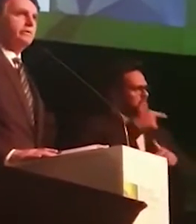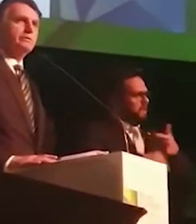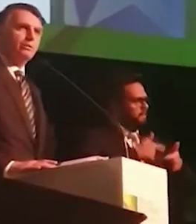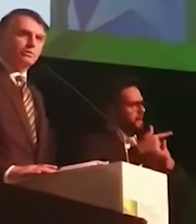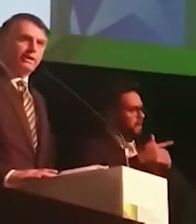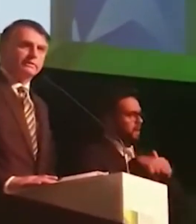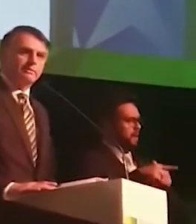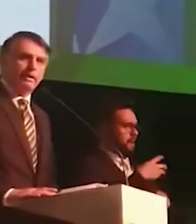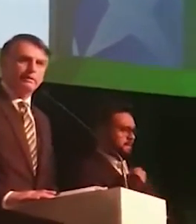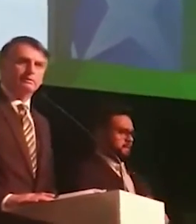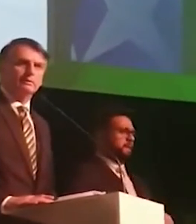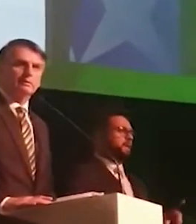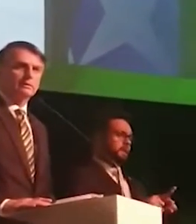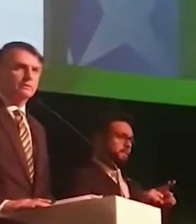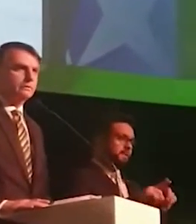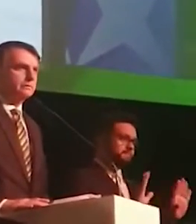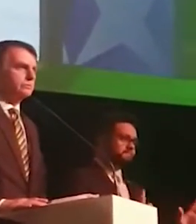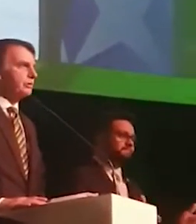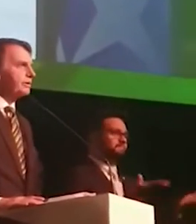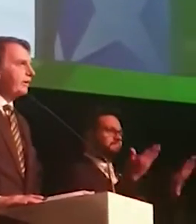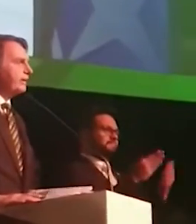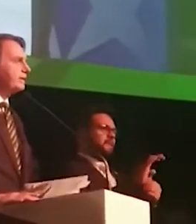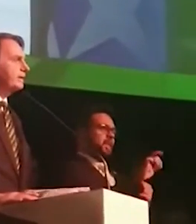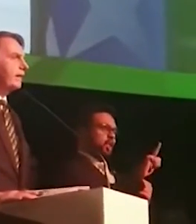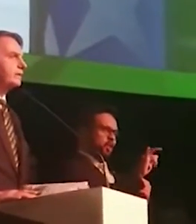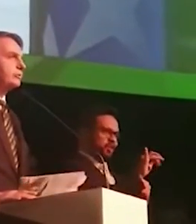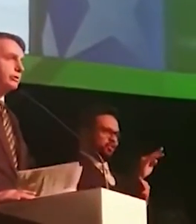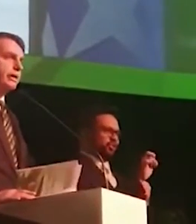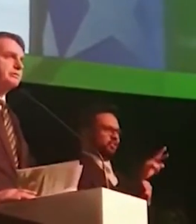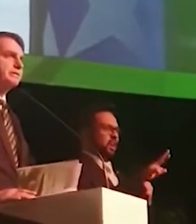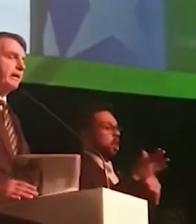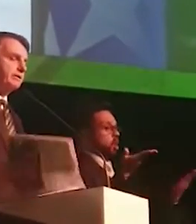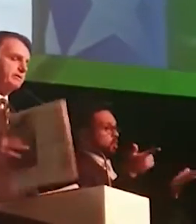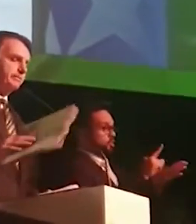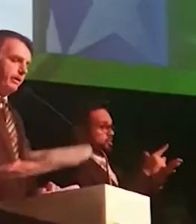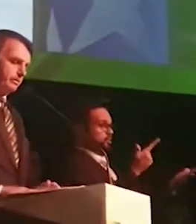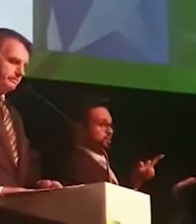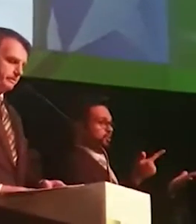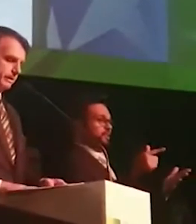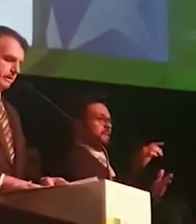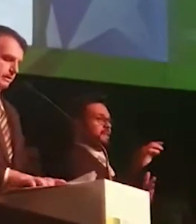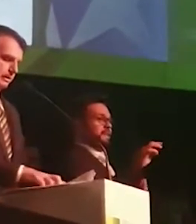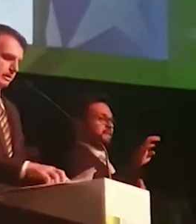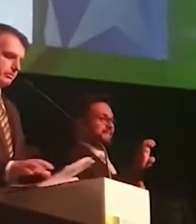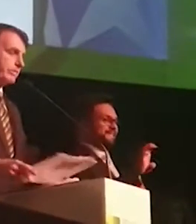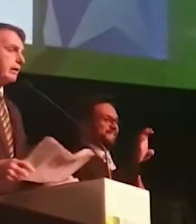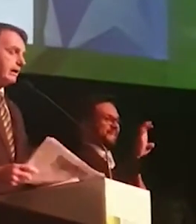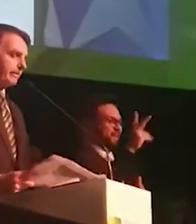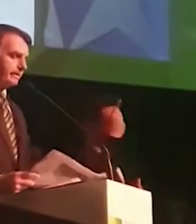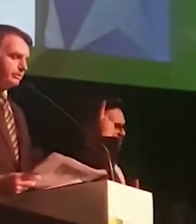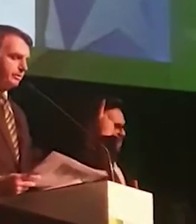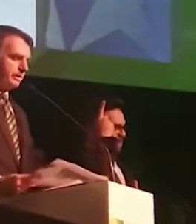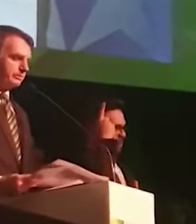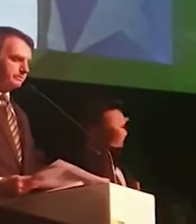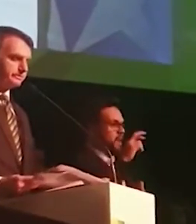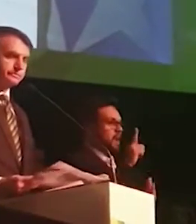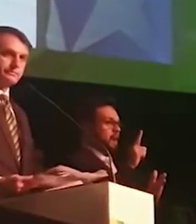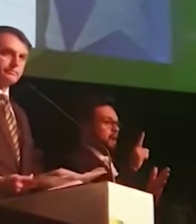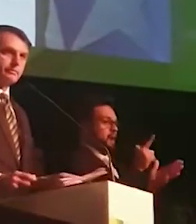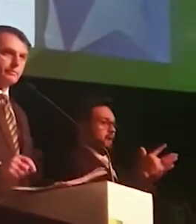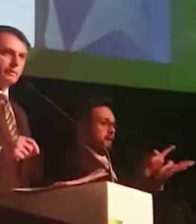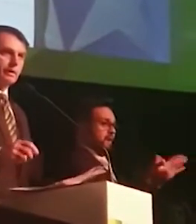eu quero elogiar também o jornal nessa data, o jornal Estado de São Paulo, que na sua capa de